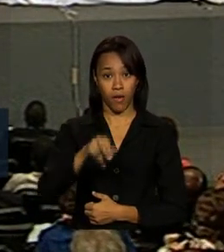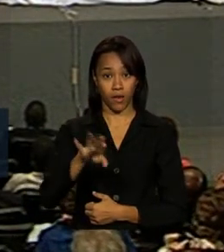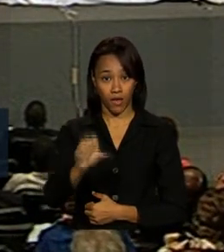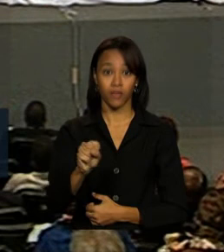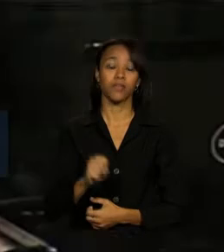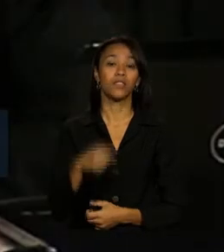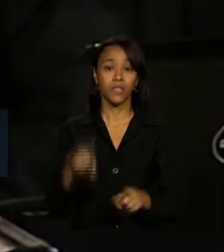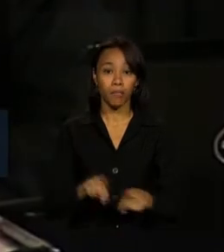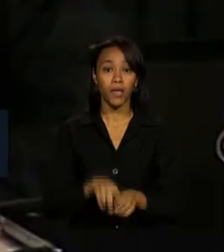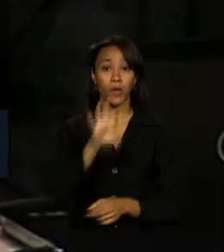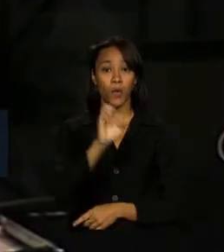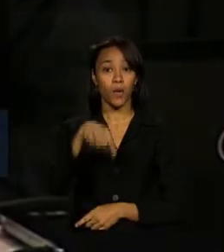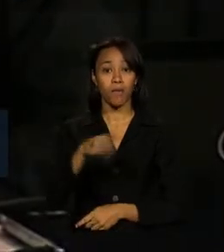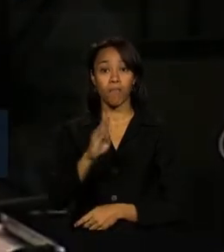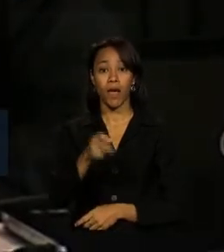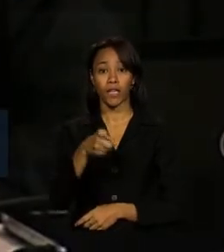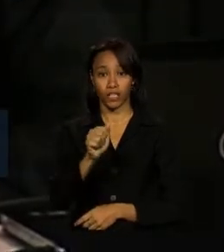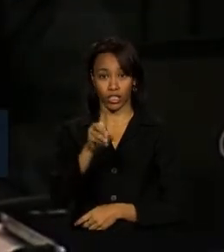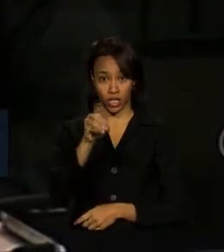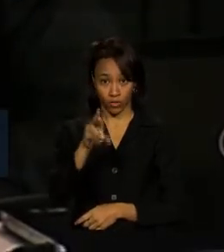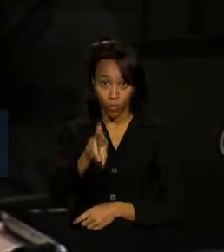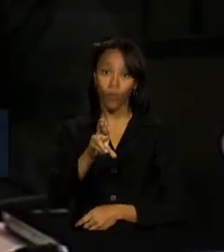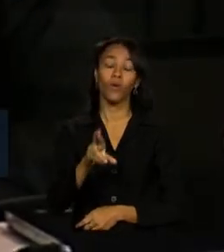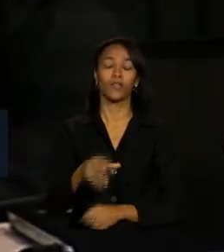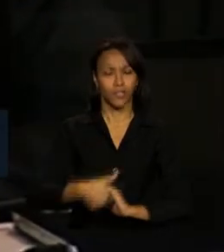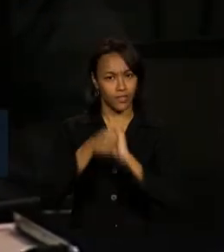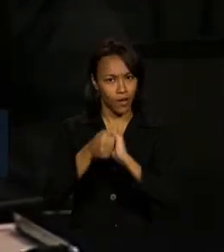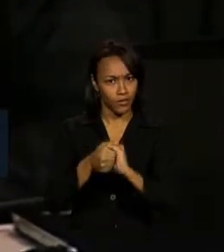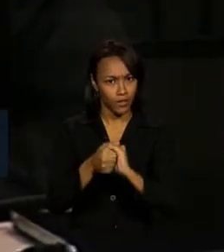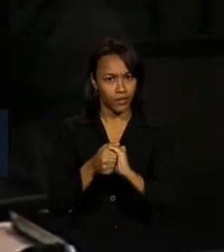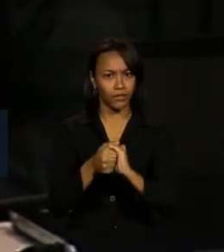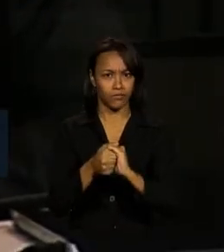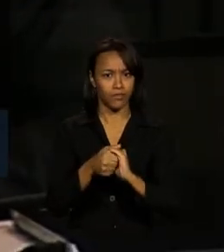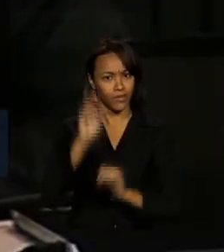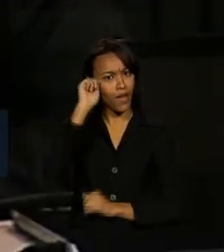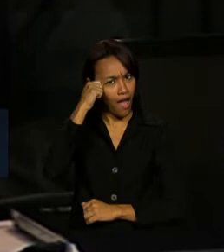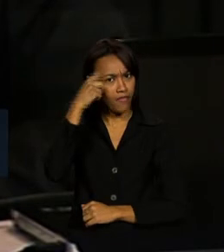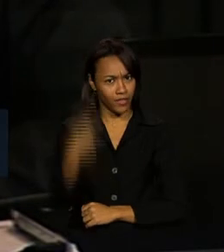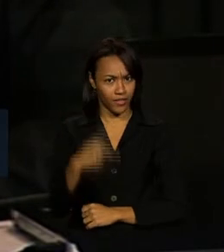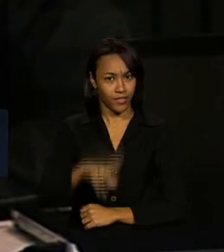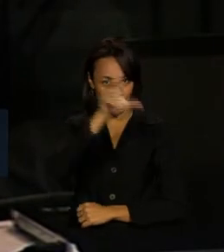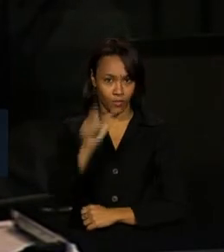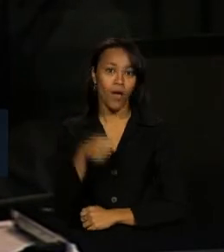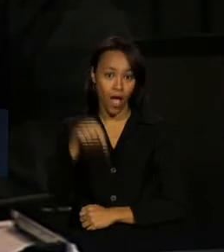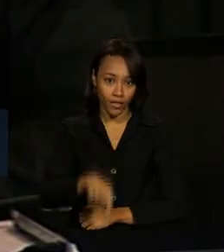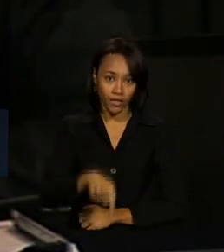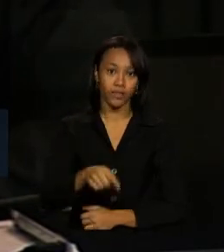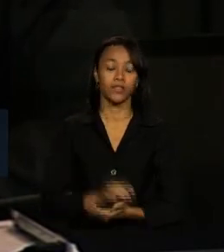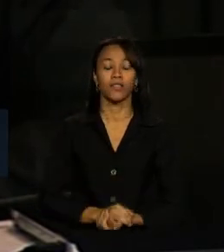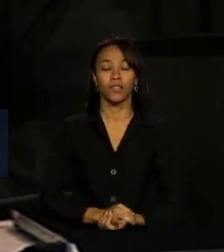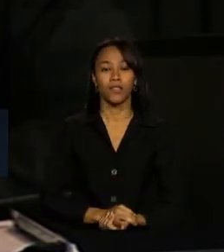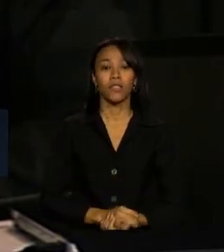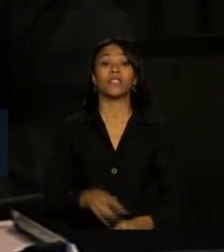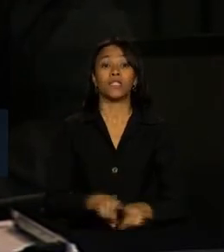Cordeiro, de saudar meus colegas embaixadores africanos que estão aqui comigo,